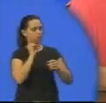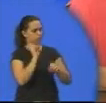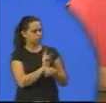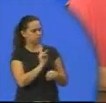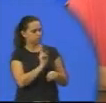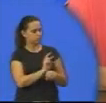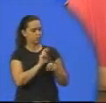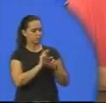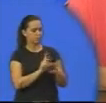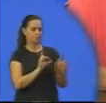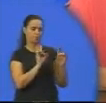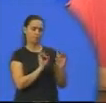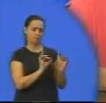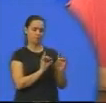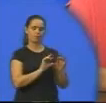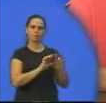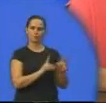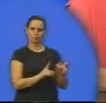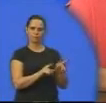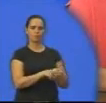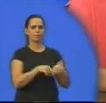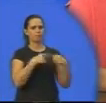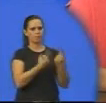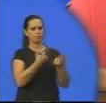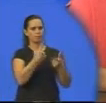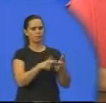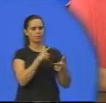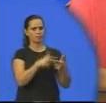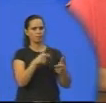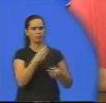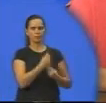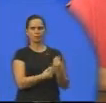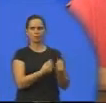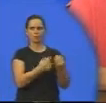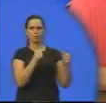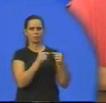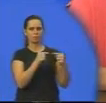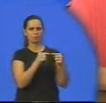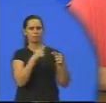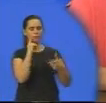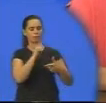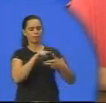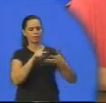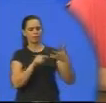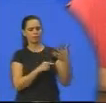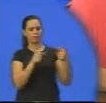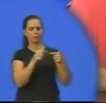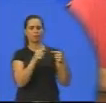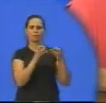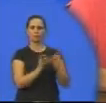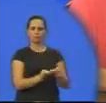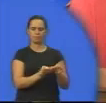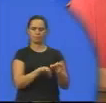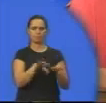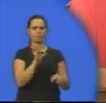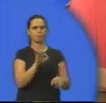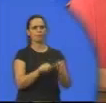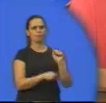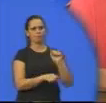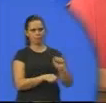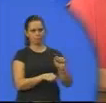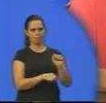cuidados. Diante do exposto, é possível dizer que se trata de, assinale a alternativa correta: